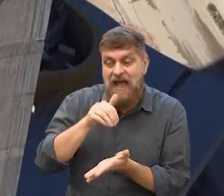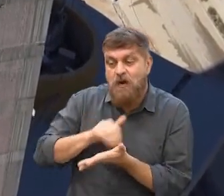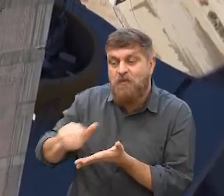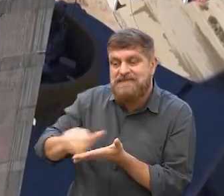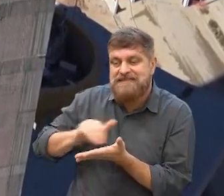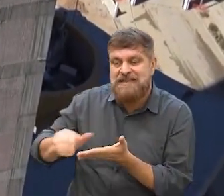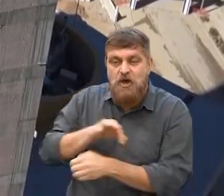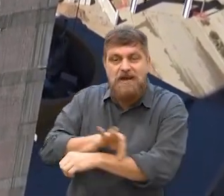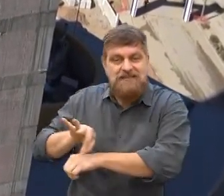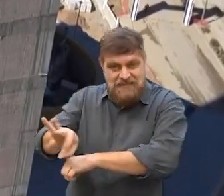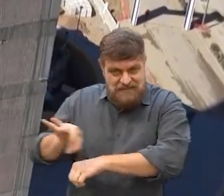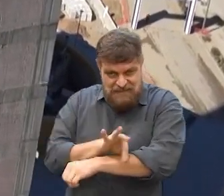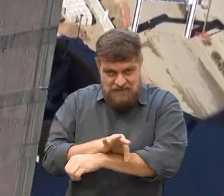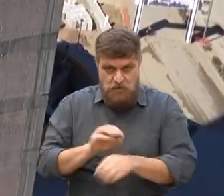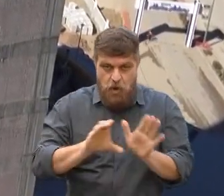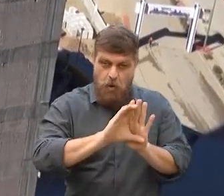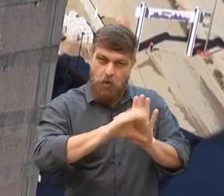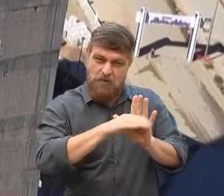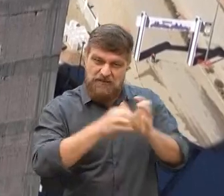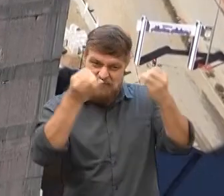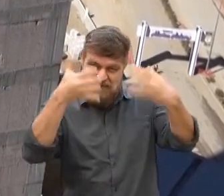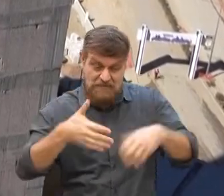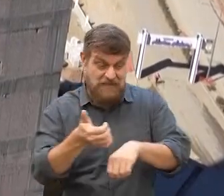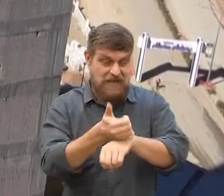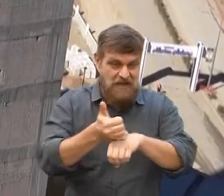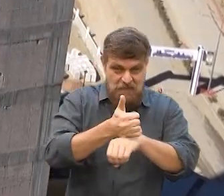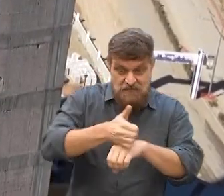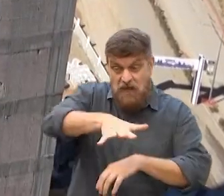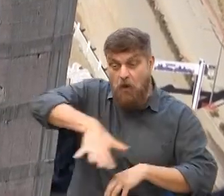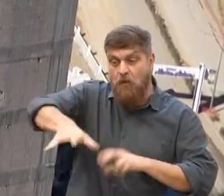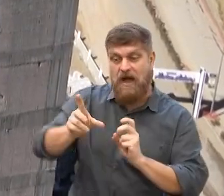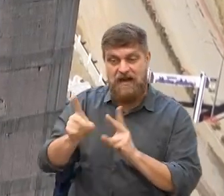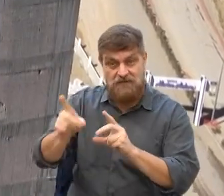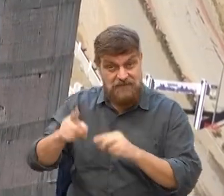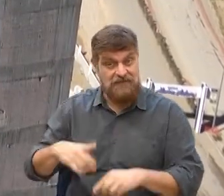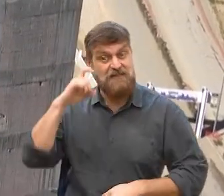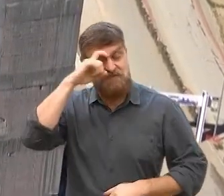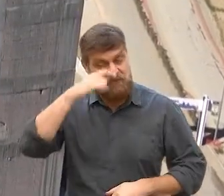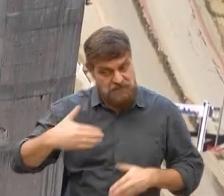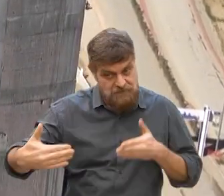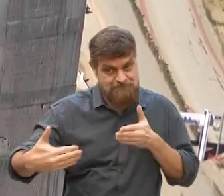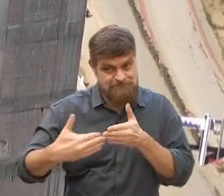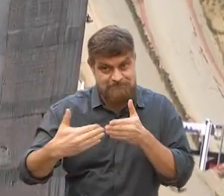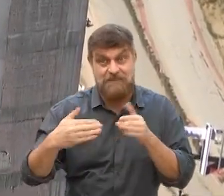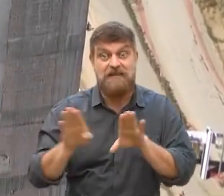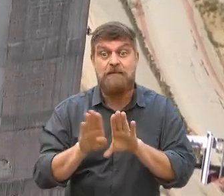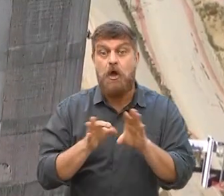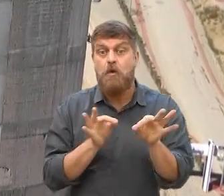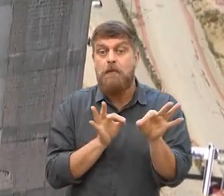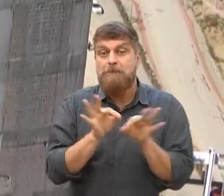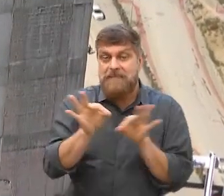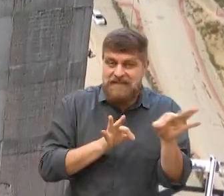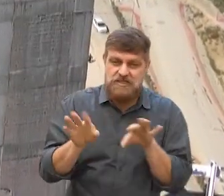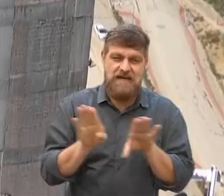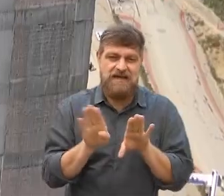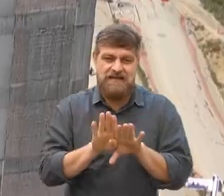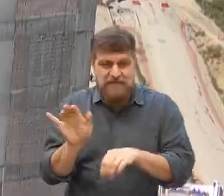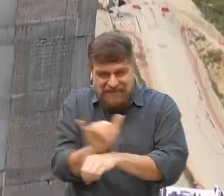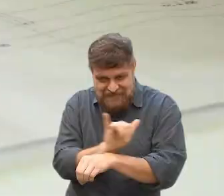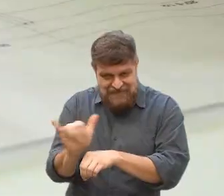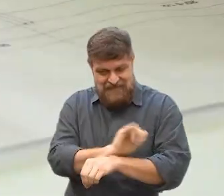de acompanhar tudo de perto. Então eu fico numa supervisão, ajudando numa negociação, sempre alguma